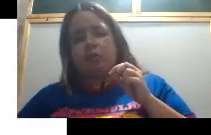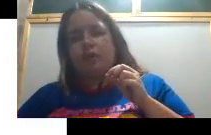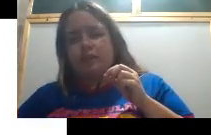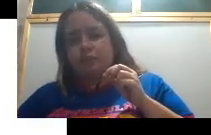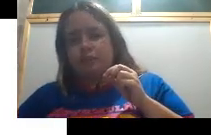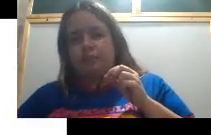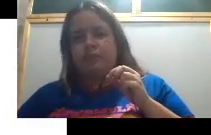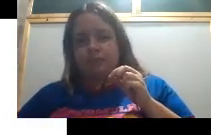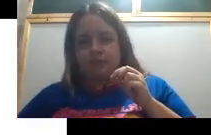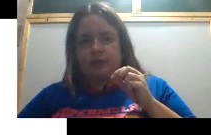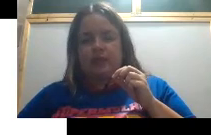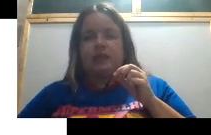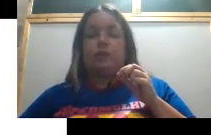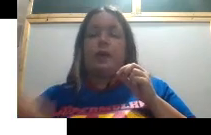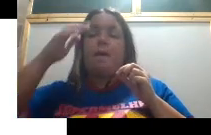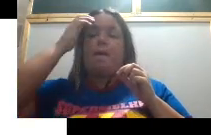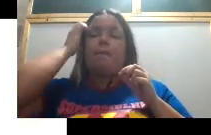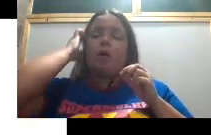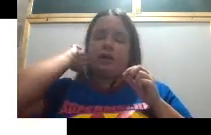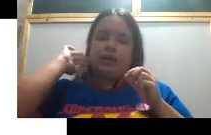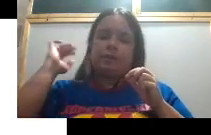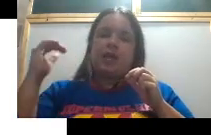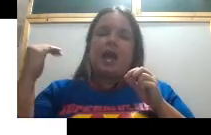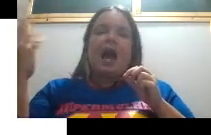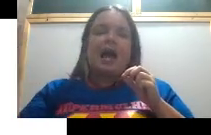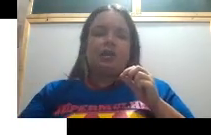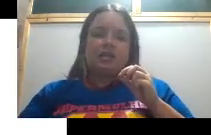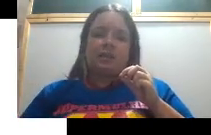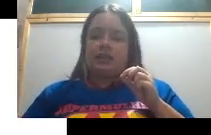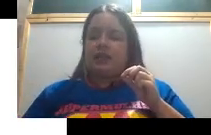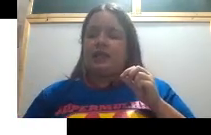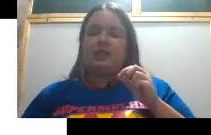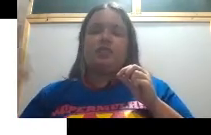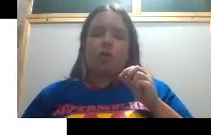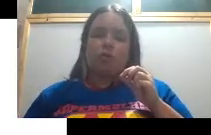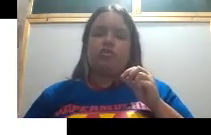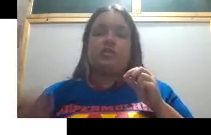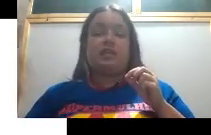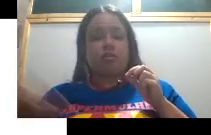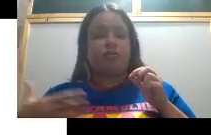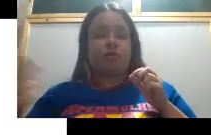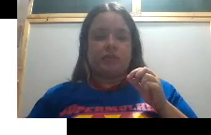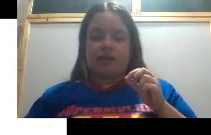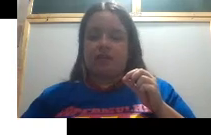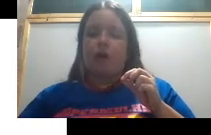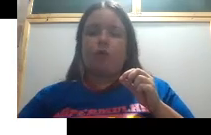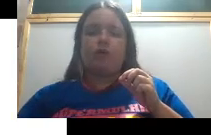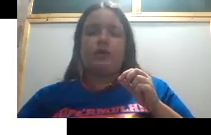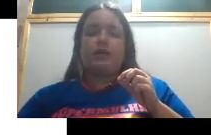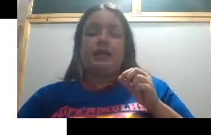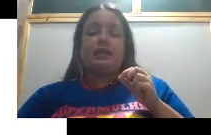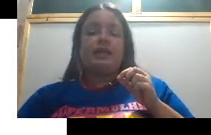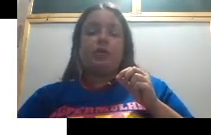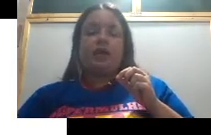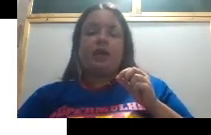sair foi à tona é porque a nossa bandeira ela tem forma que a gente pode ser